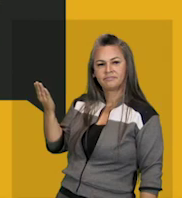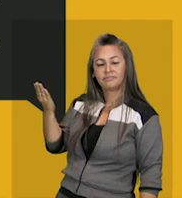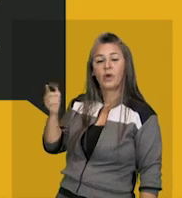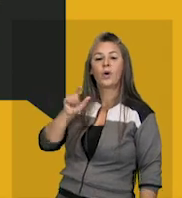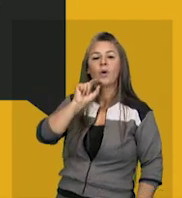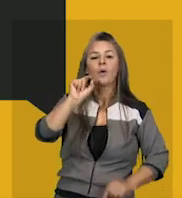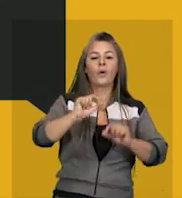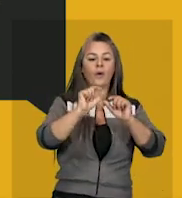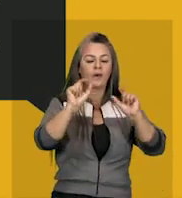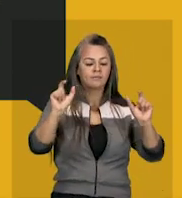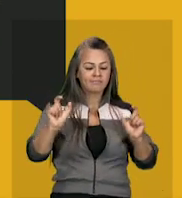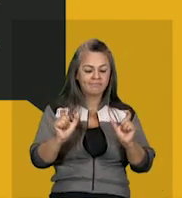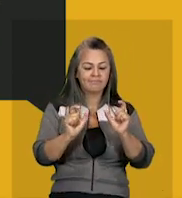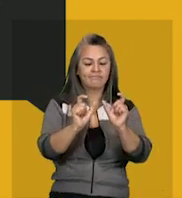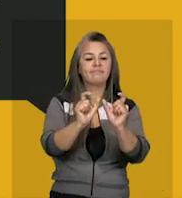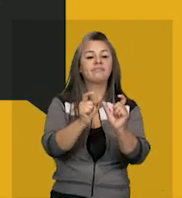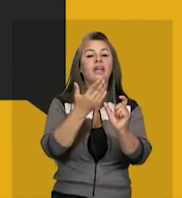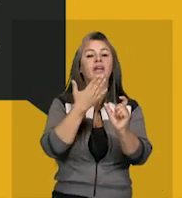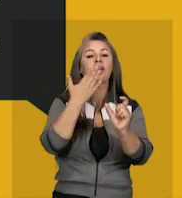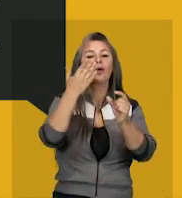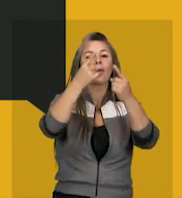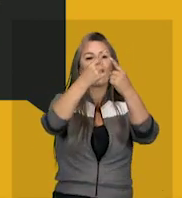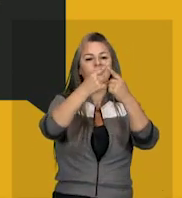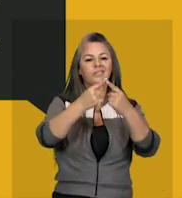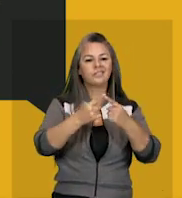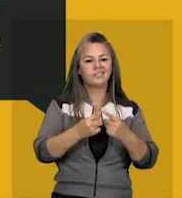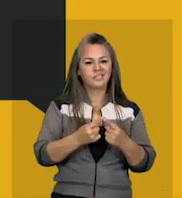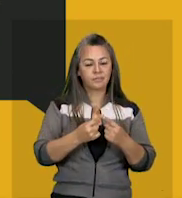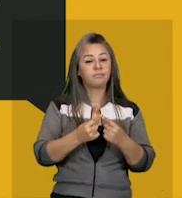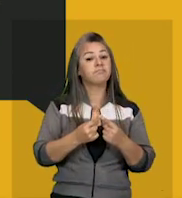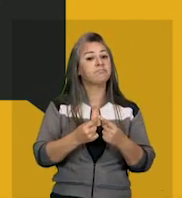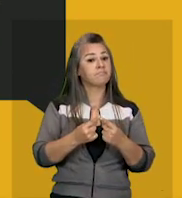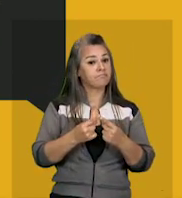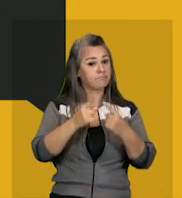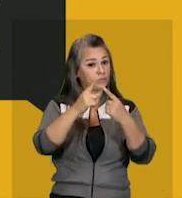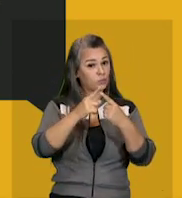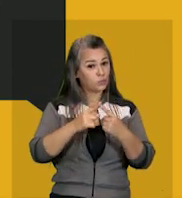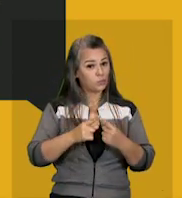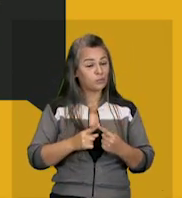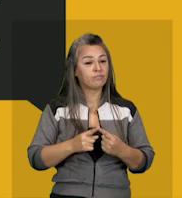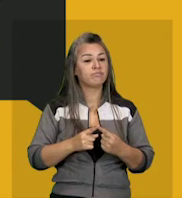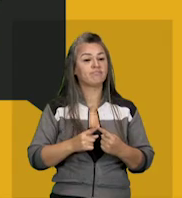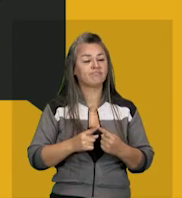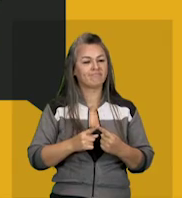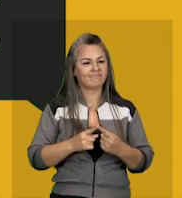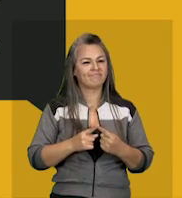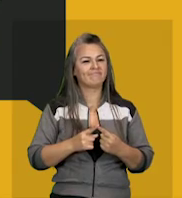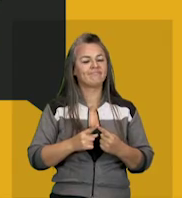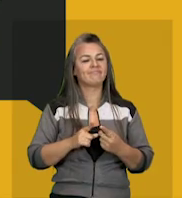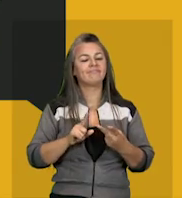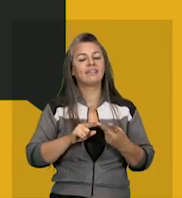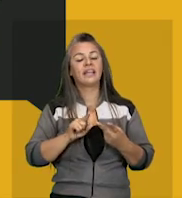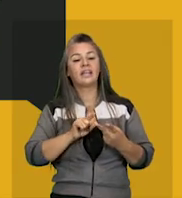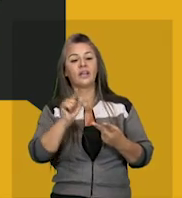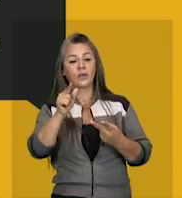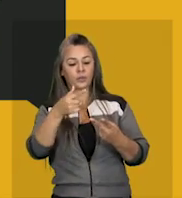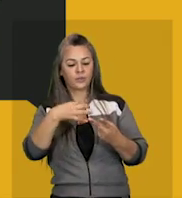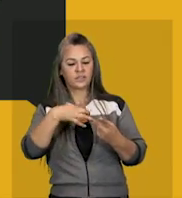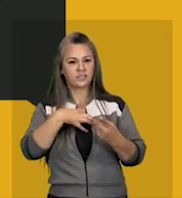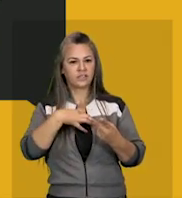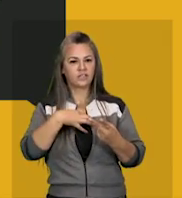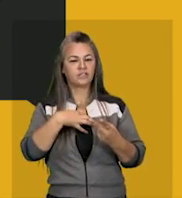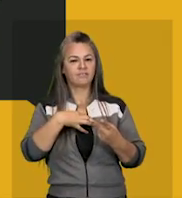E seus tipos mais comuns, mais usados, nas orações coordenadas e subordinadas. os efeitos de sentido que elas criam,